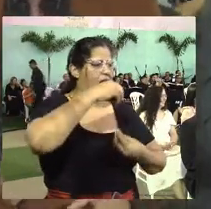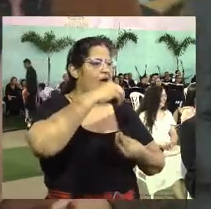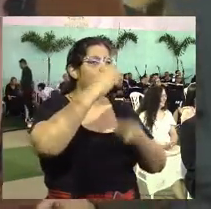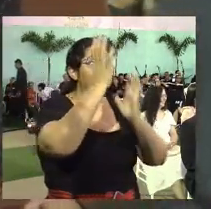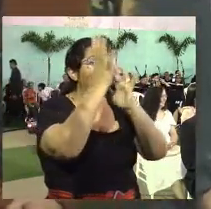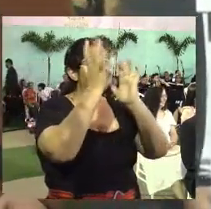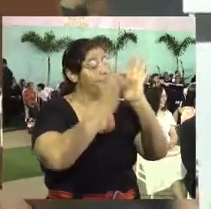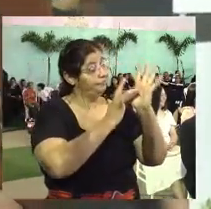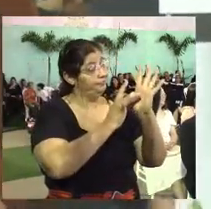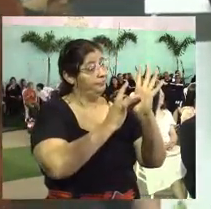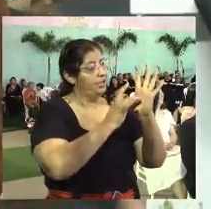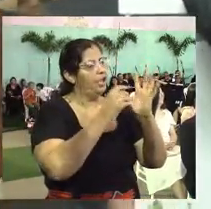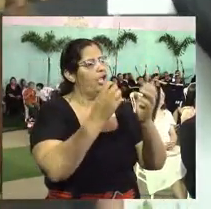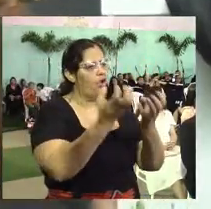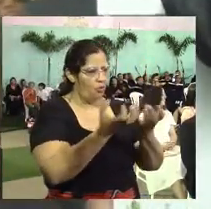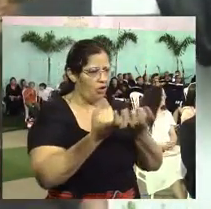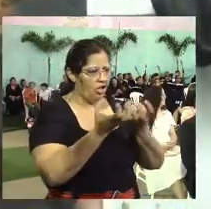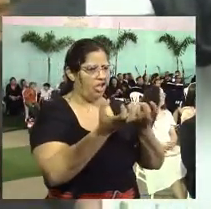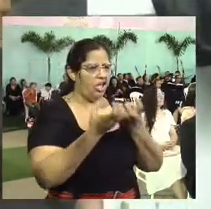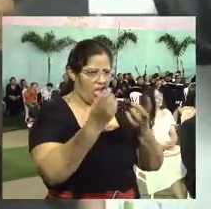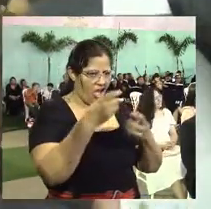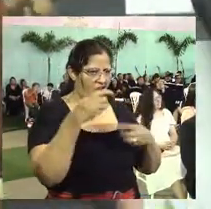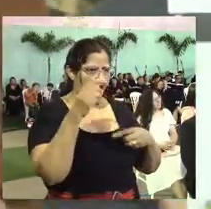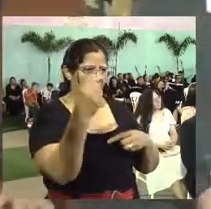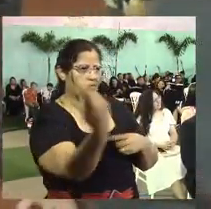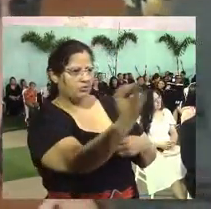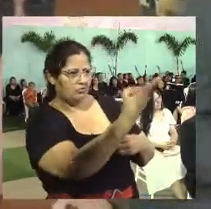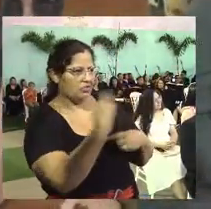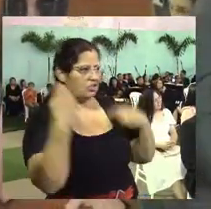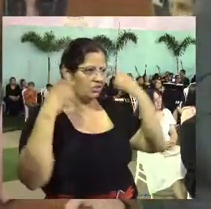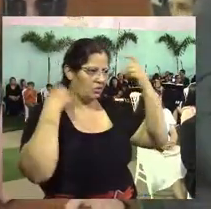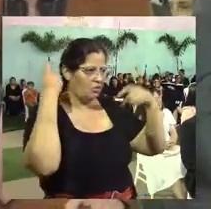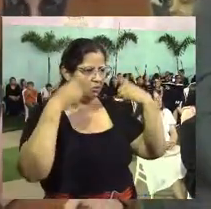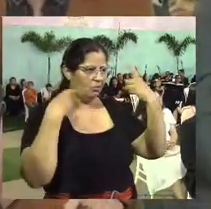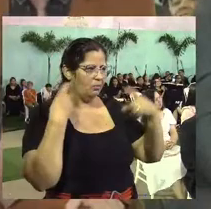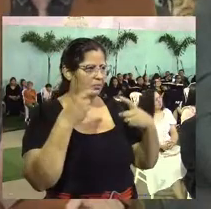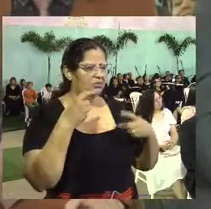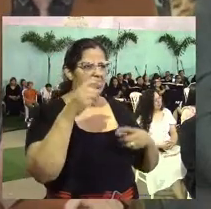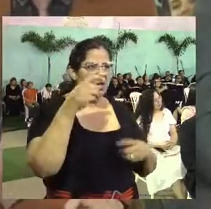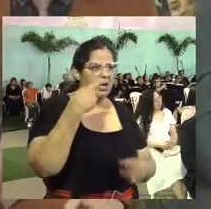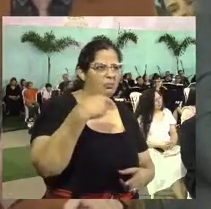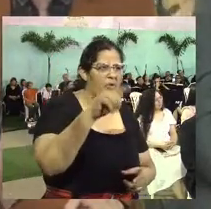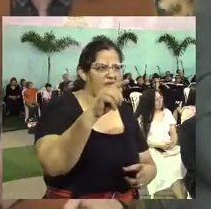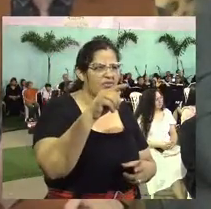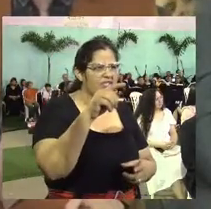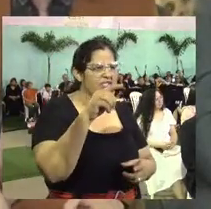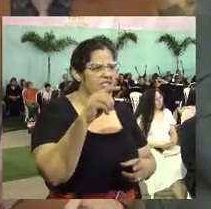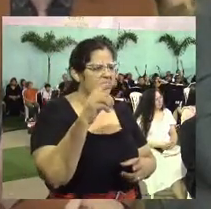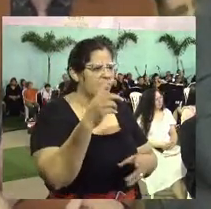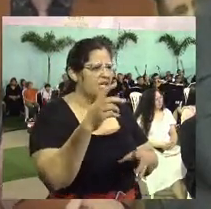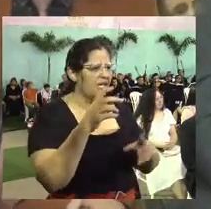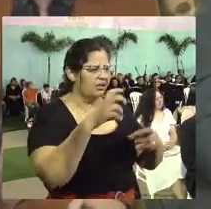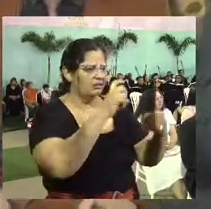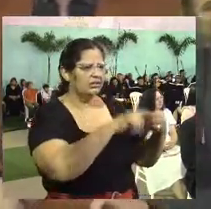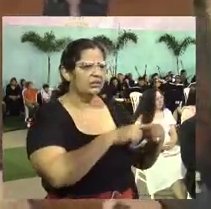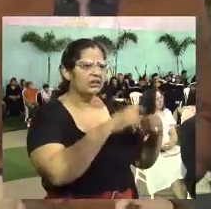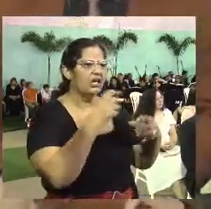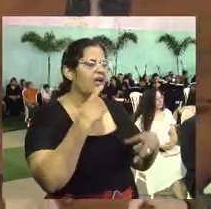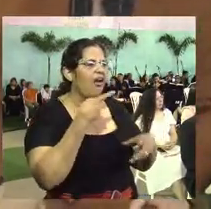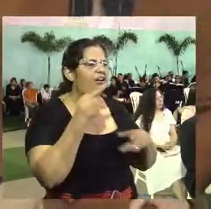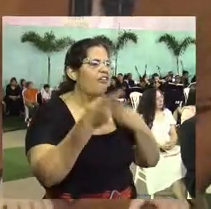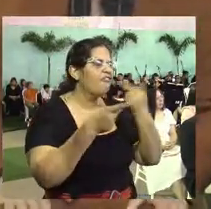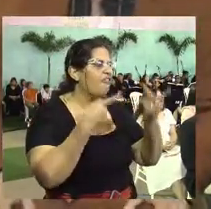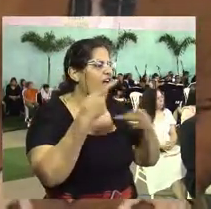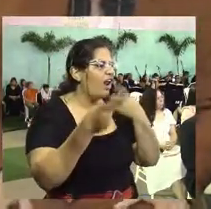essa loucura te pegue hoje aqui e Deus levante aqui um exército em Ariquemes para você abalar Essa cidade e dizer